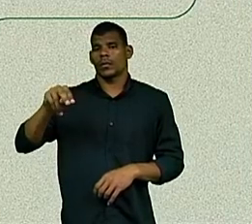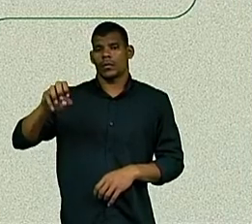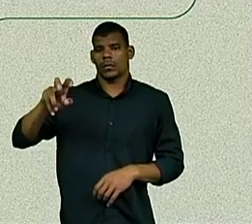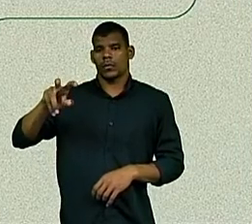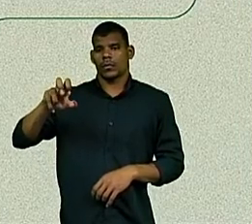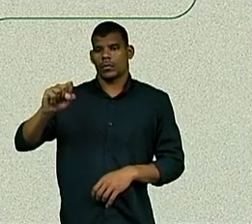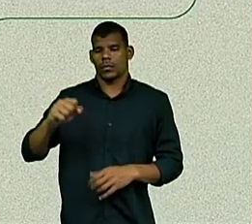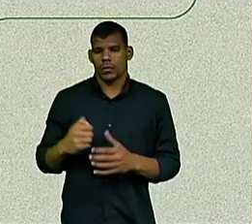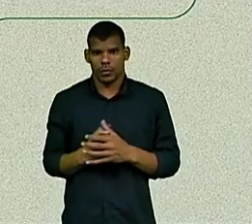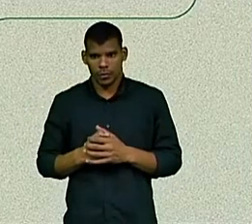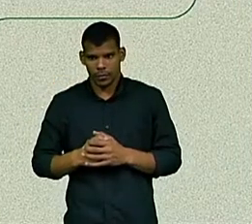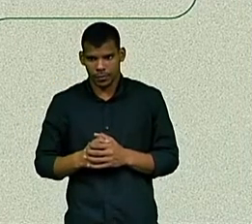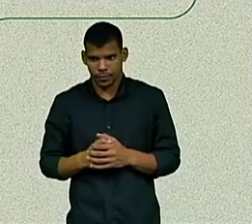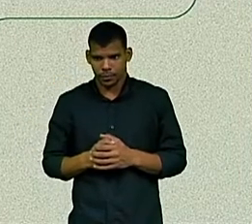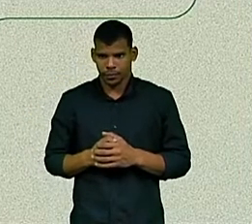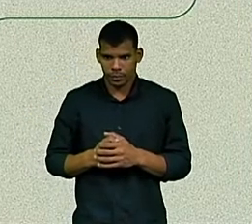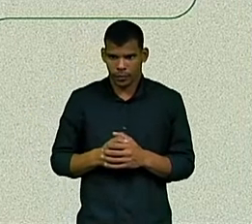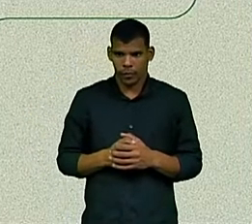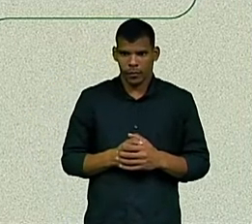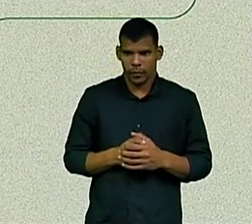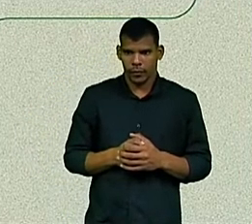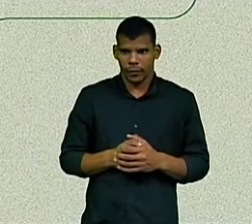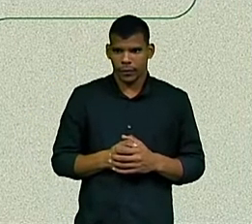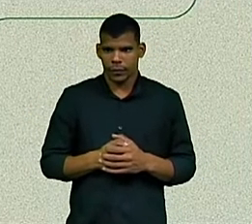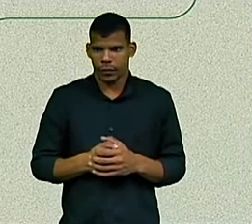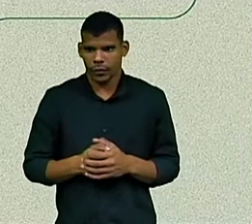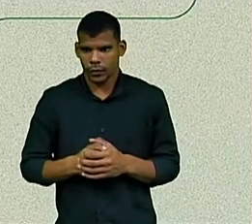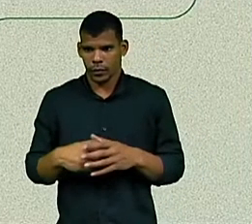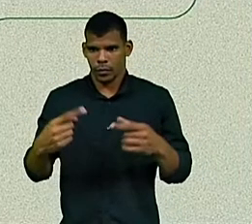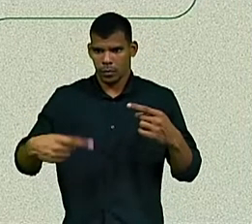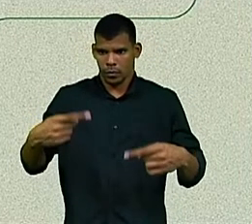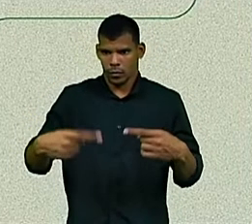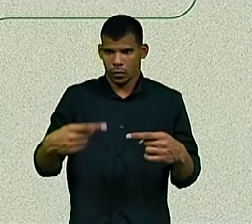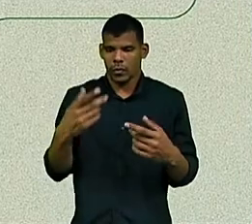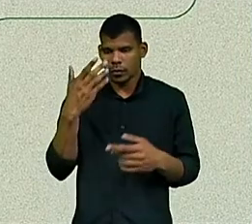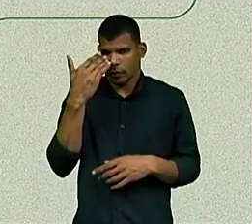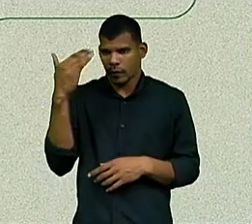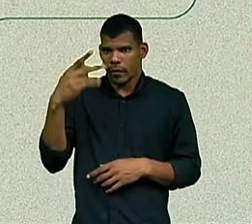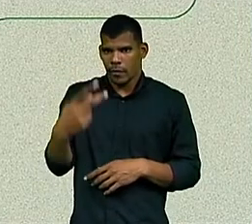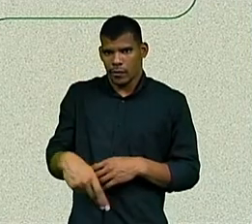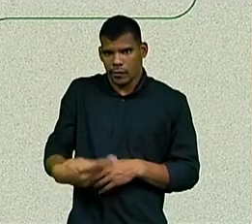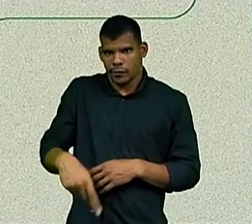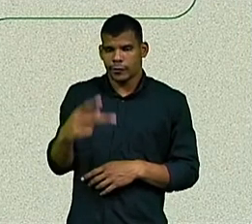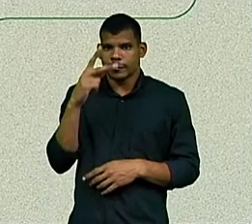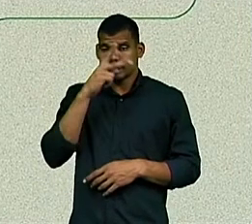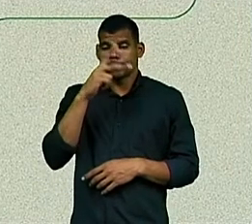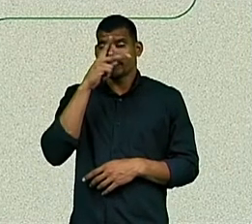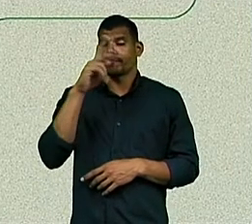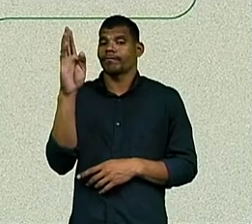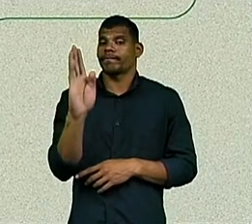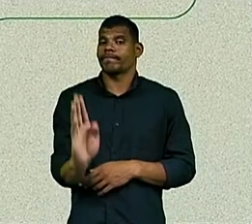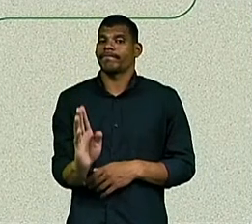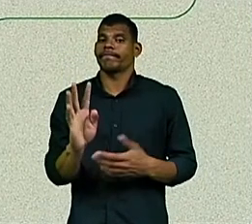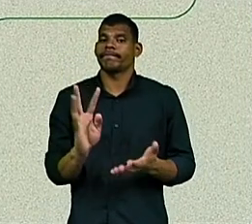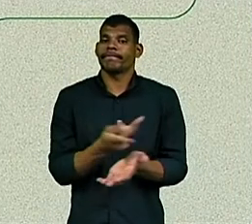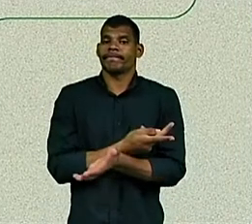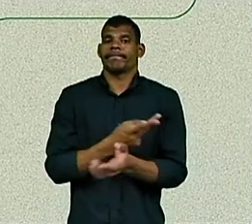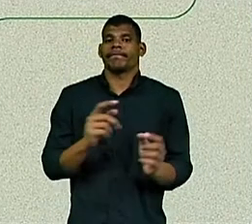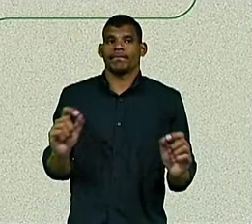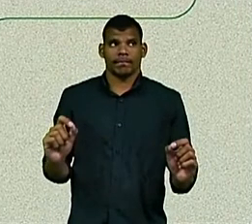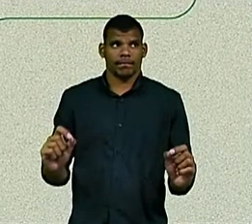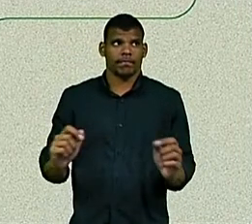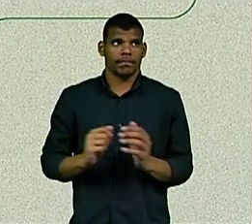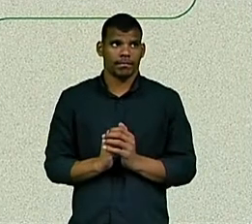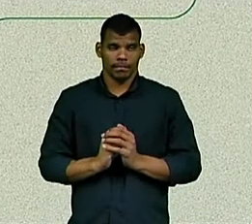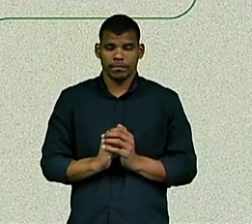um político né bem conhecido na história do Brasil certo E aí pessoal o a